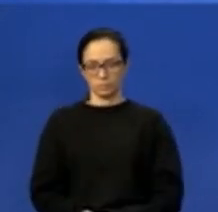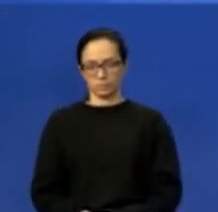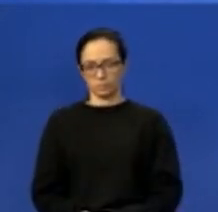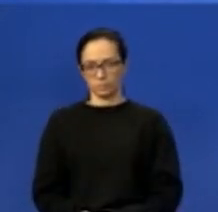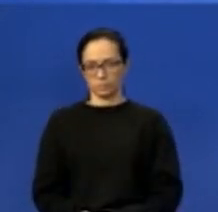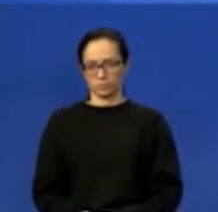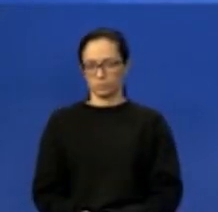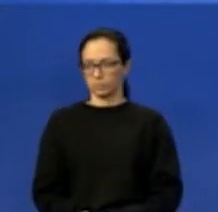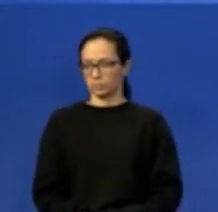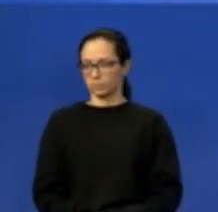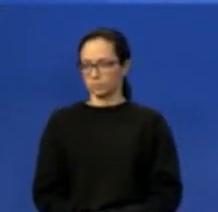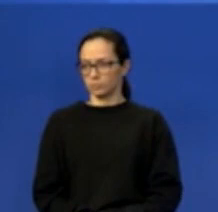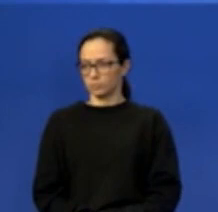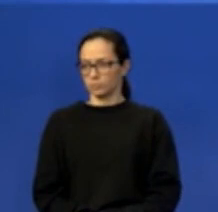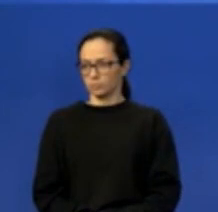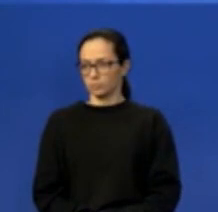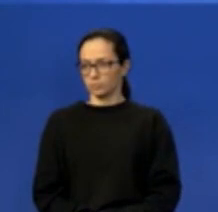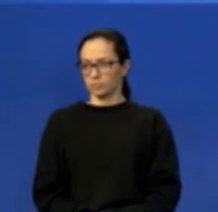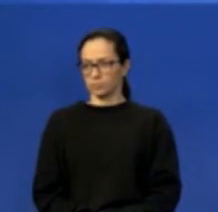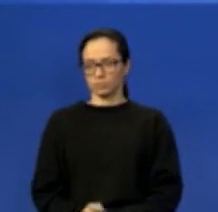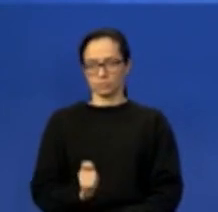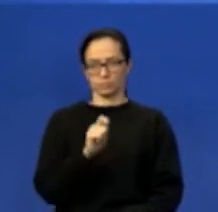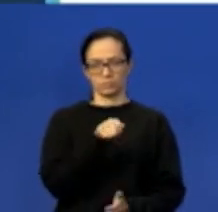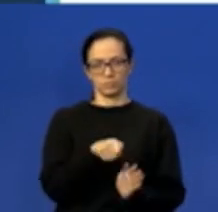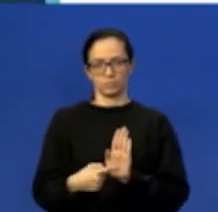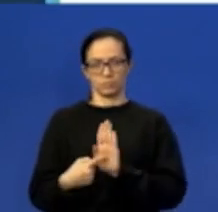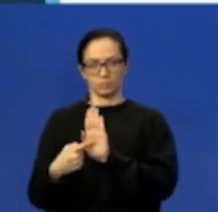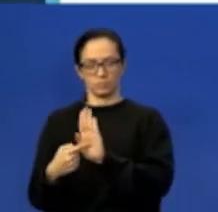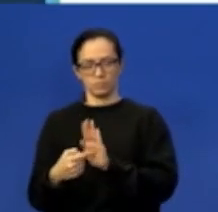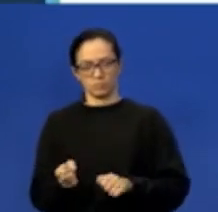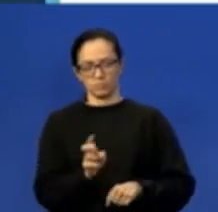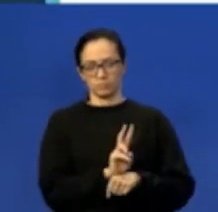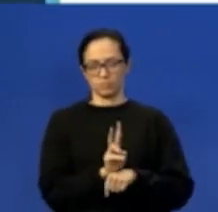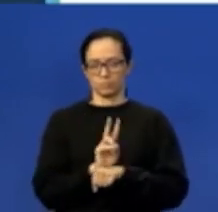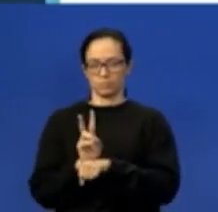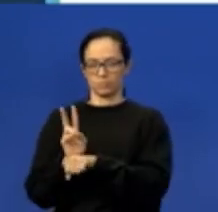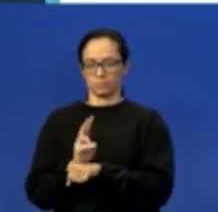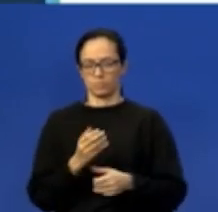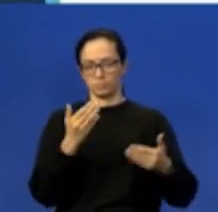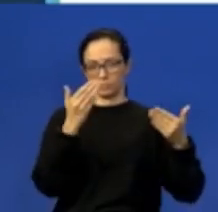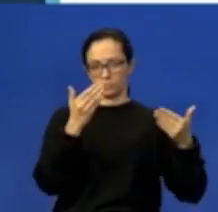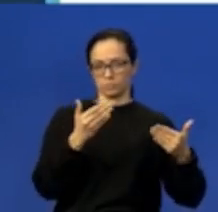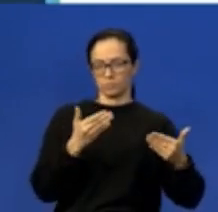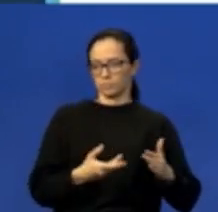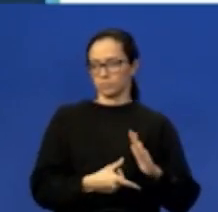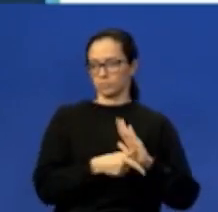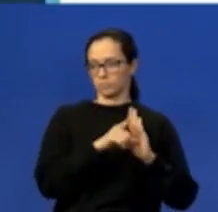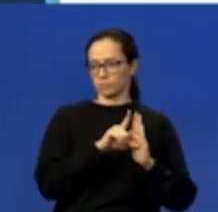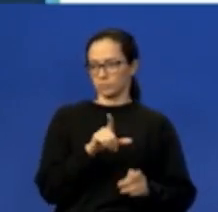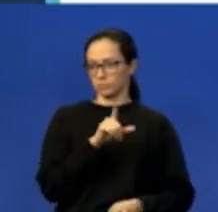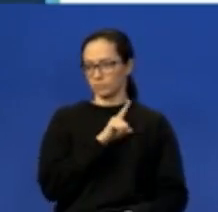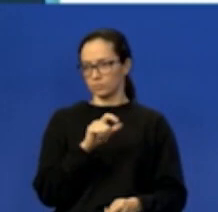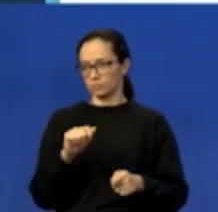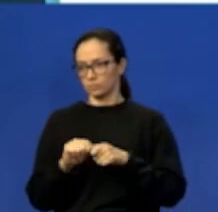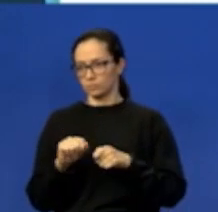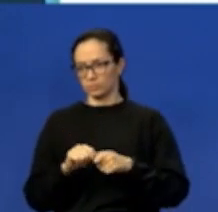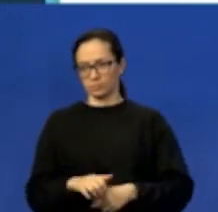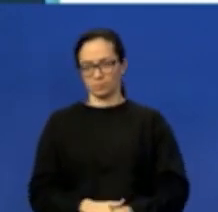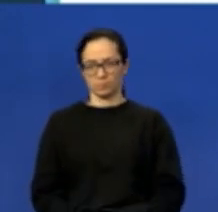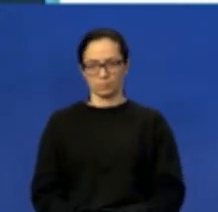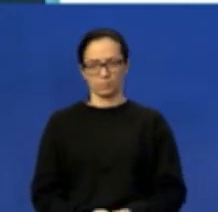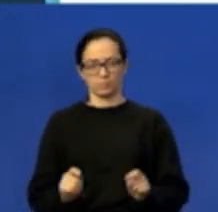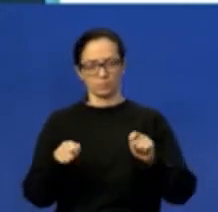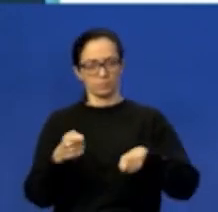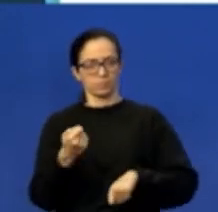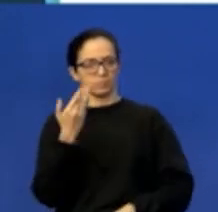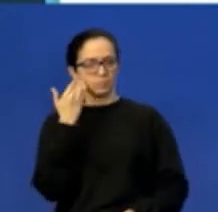urina. Então, aqui a gente pode ver nesse slide os cuidados que devem ser tomados na fase pré-analítica. Então, esses cuidados diz respeito ao tipo